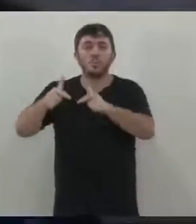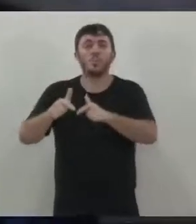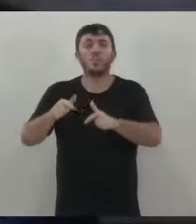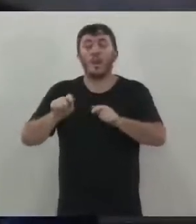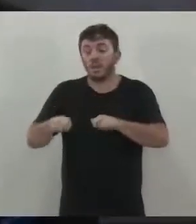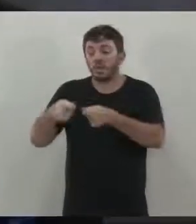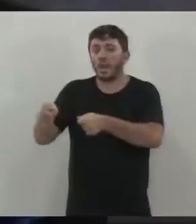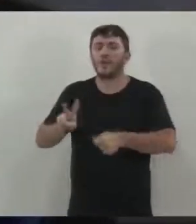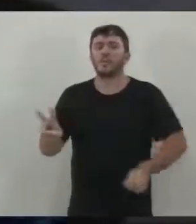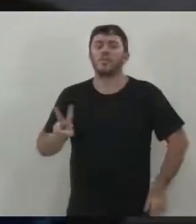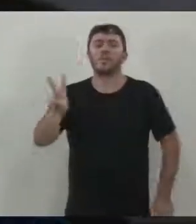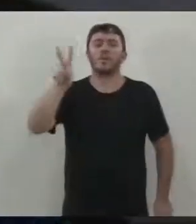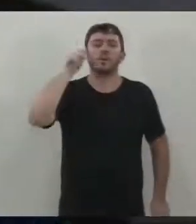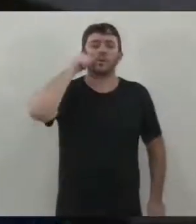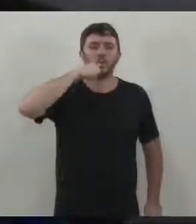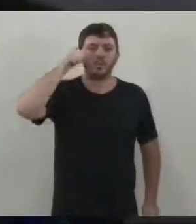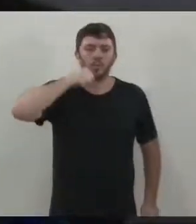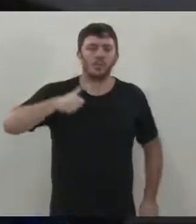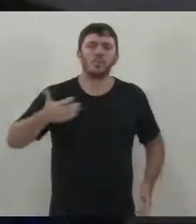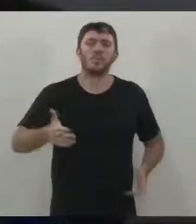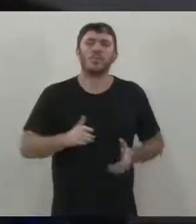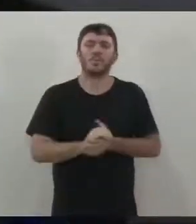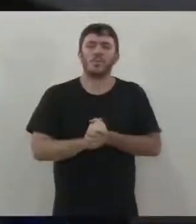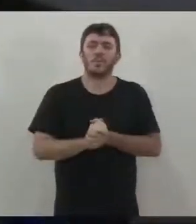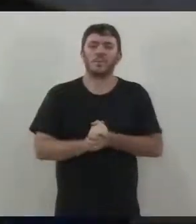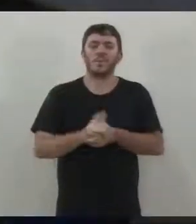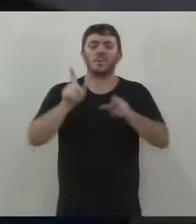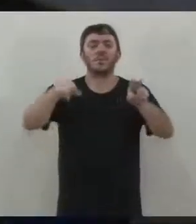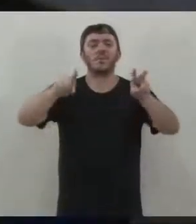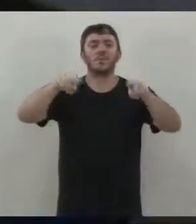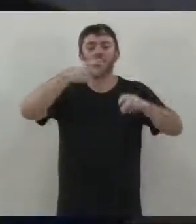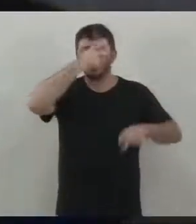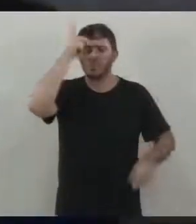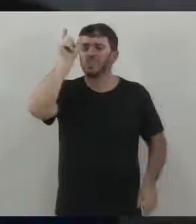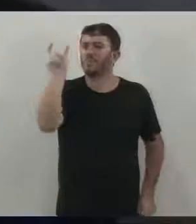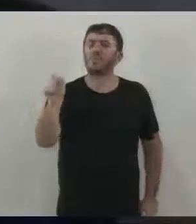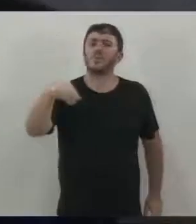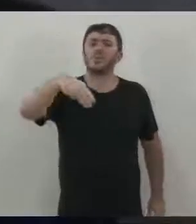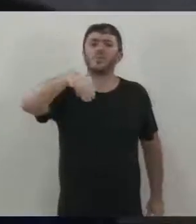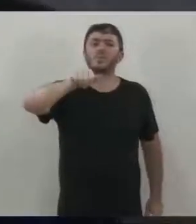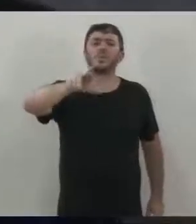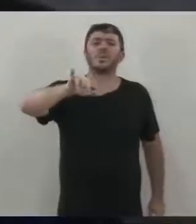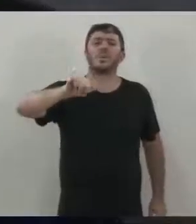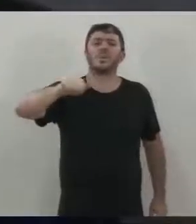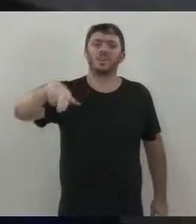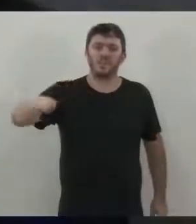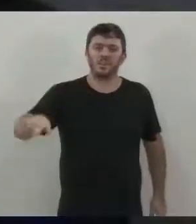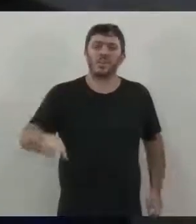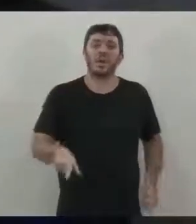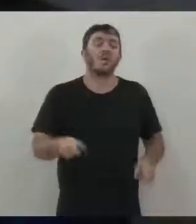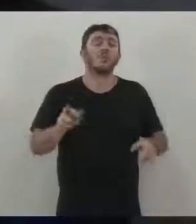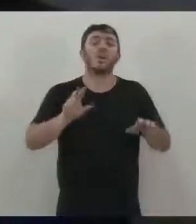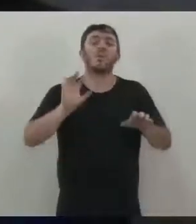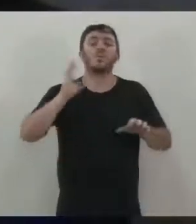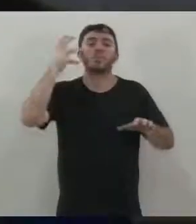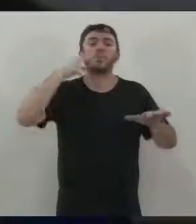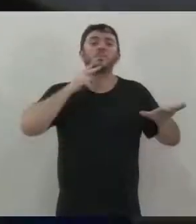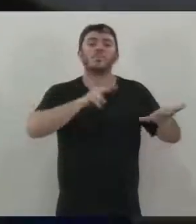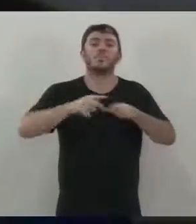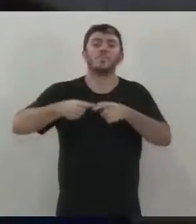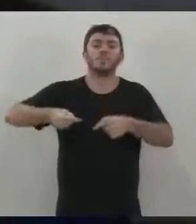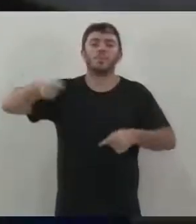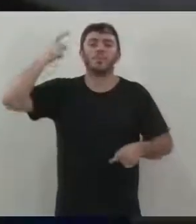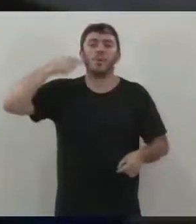muito importante. Então, o caso Mariana é um caso vergonhoso, assim como o que aconteceu semana passada, quando eu tive